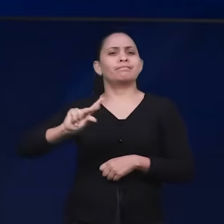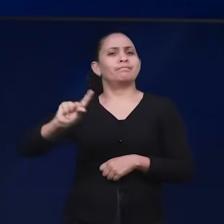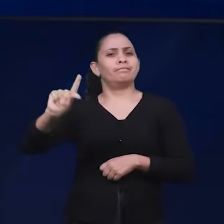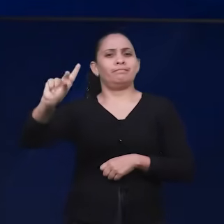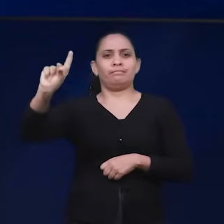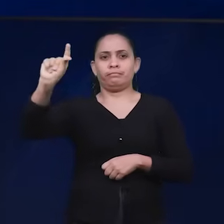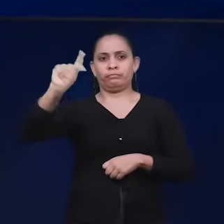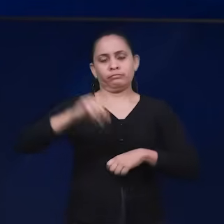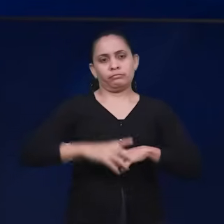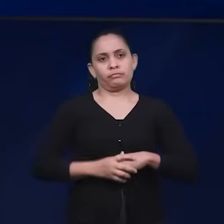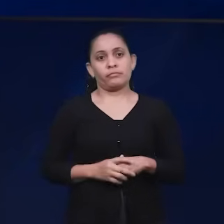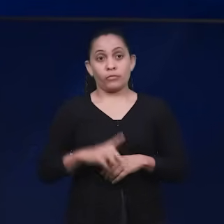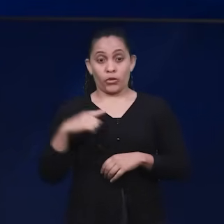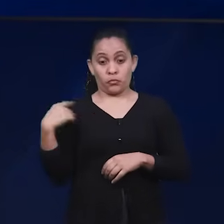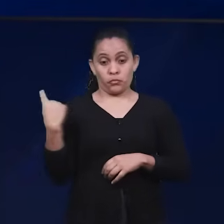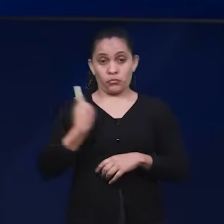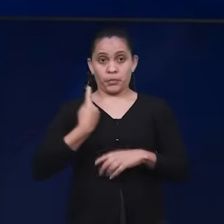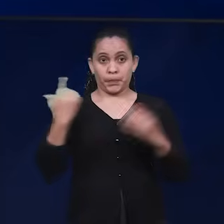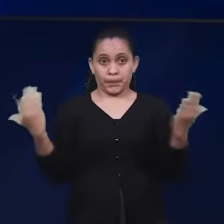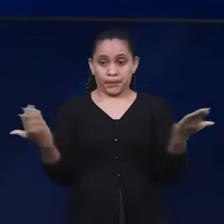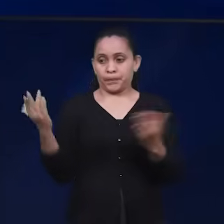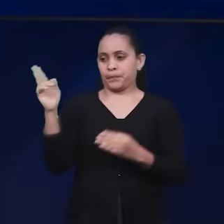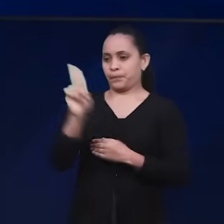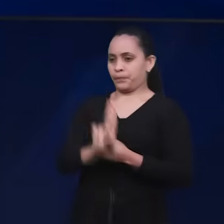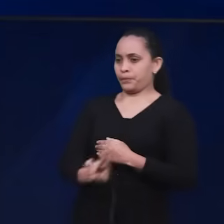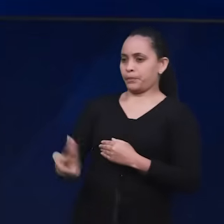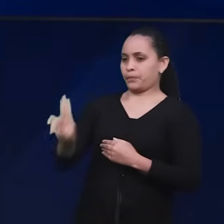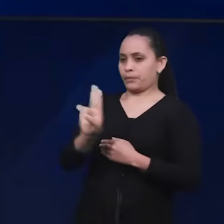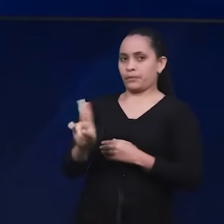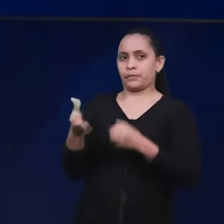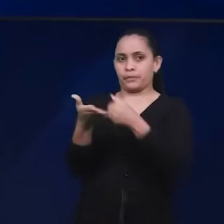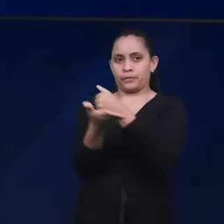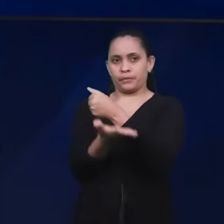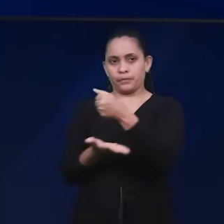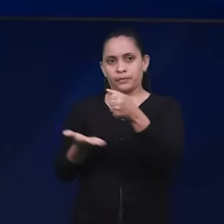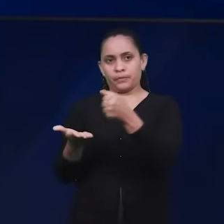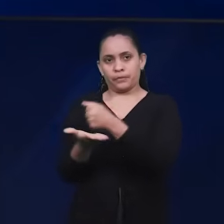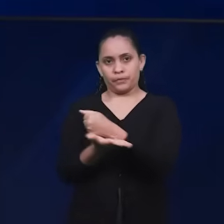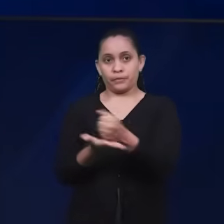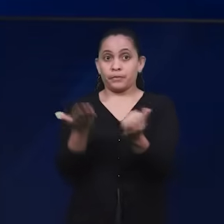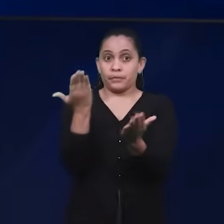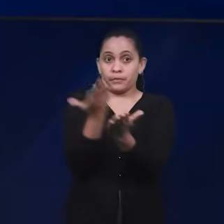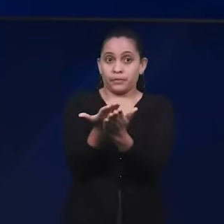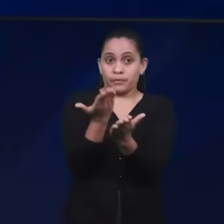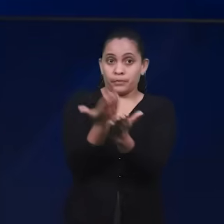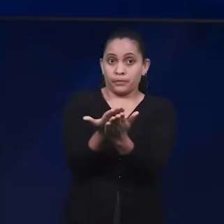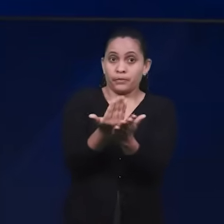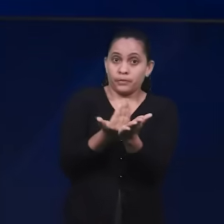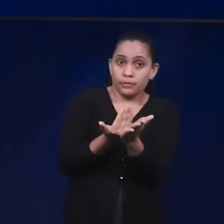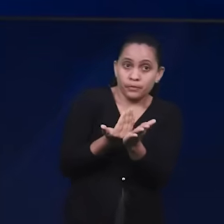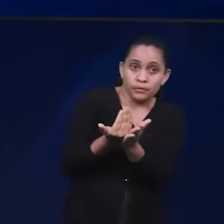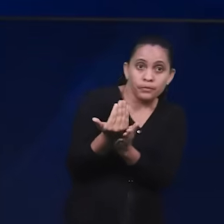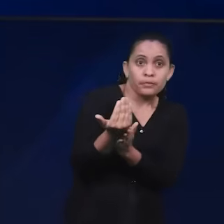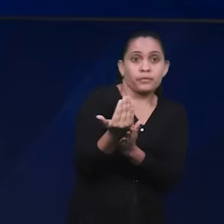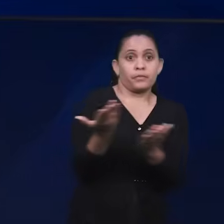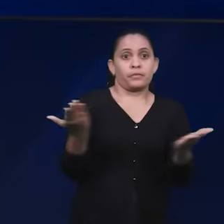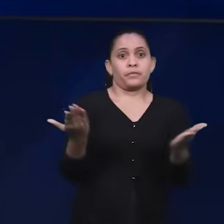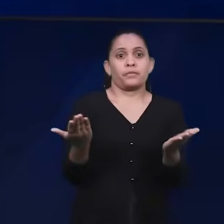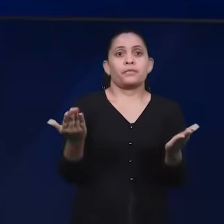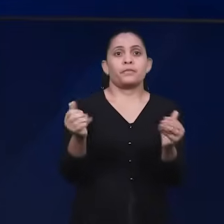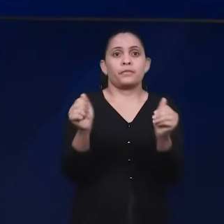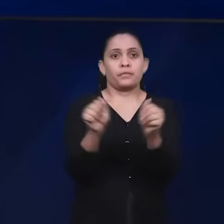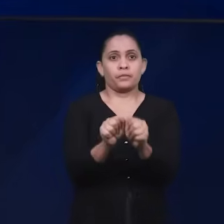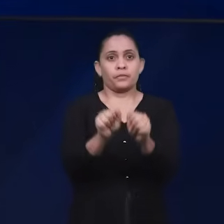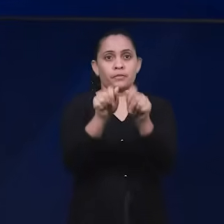eternamente. Nós iremos usar como base para o início desse estudo esse texto do livro